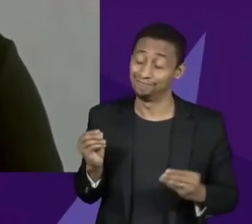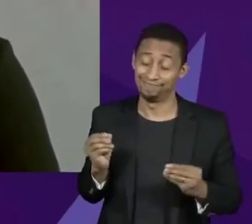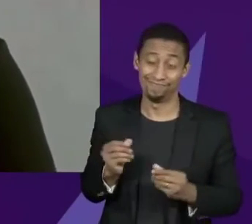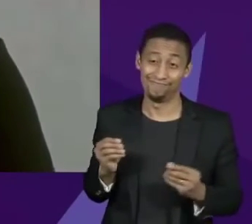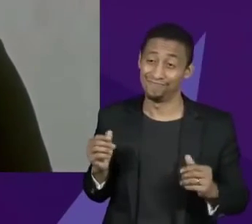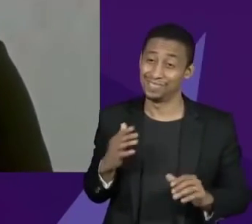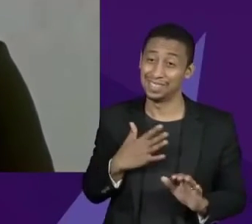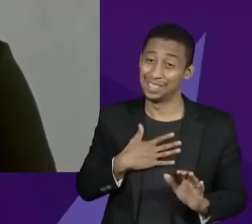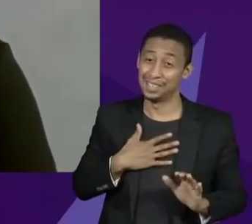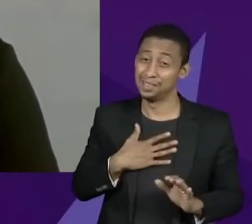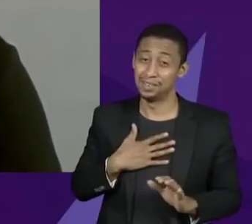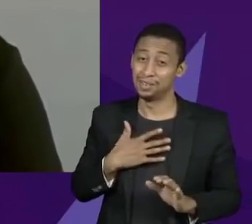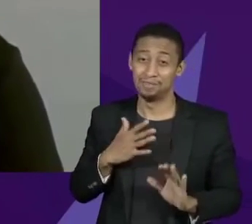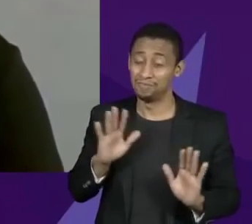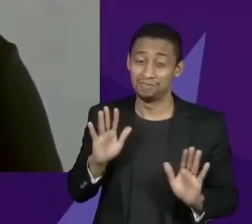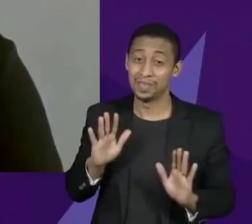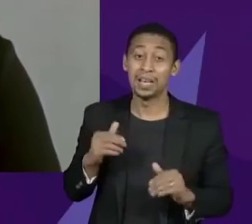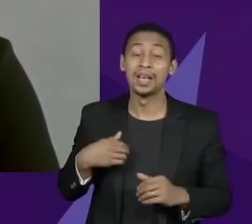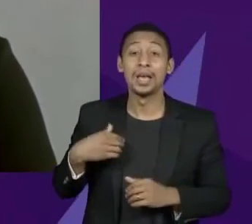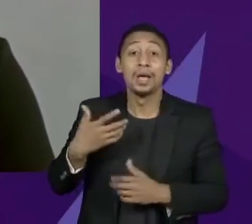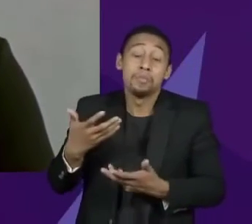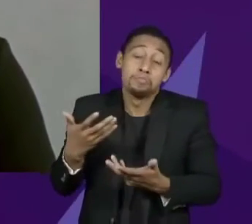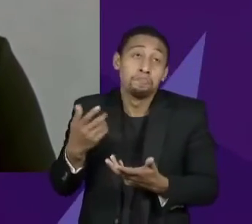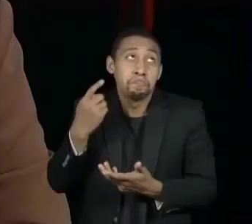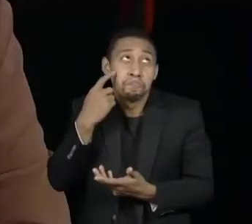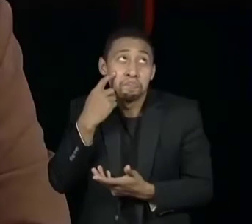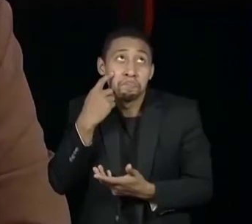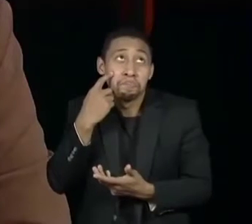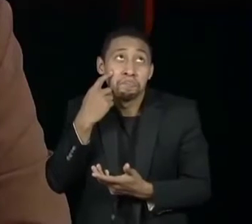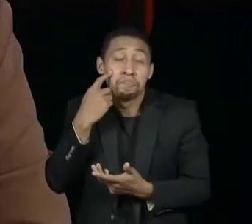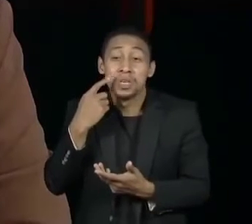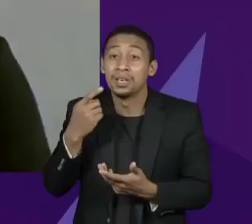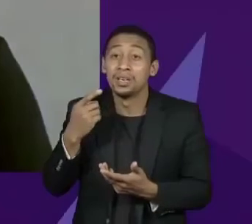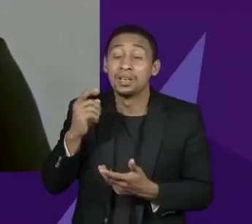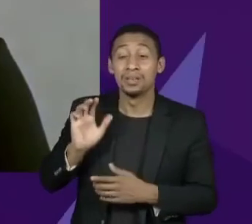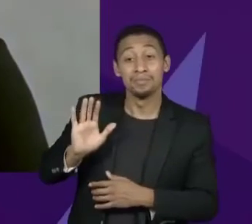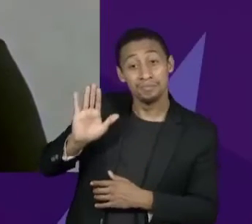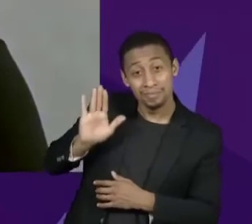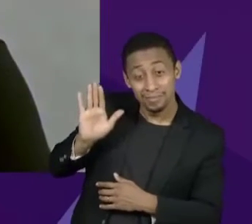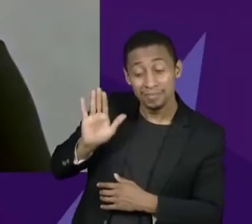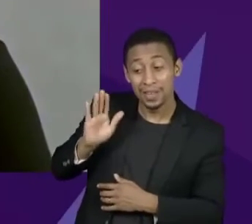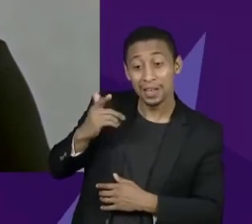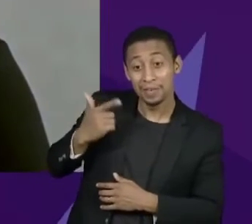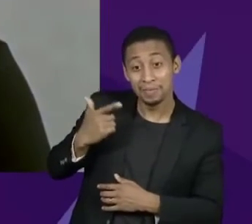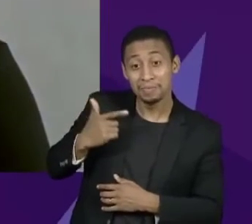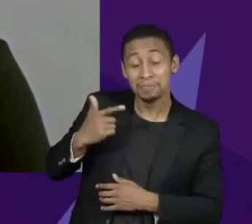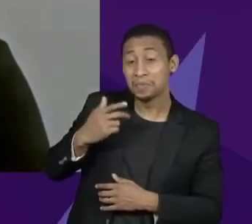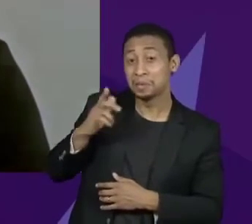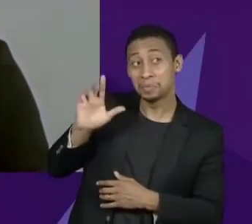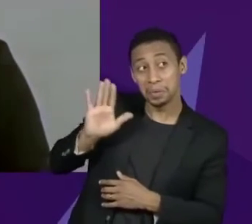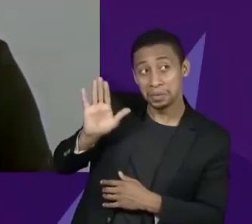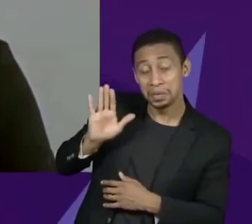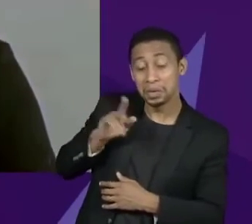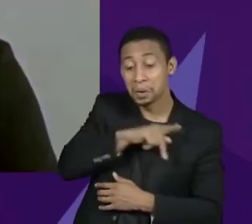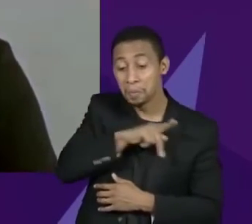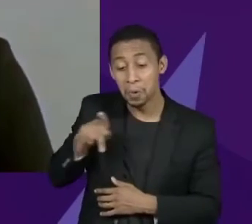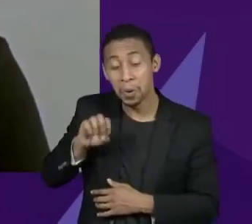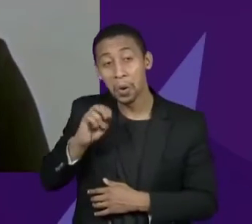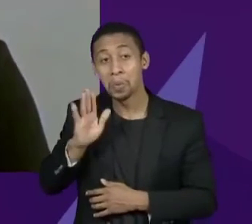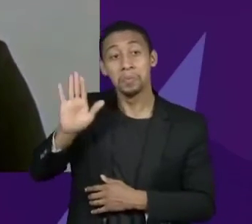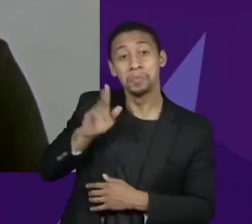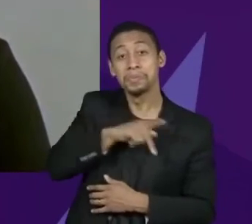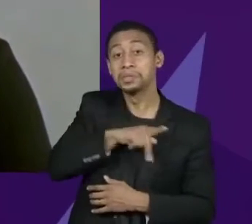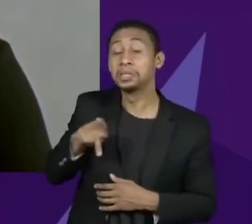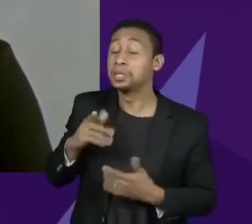eu não tenho uma pretensão de ser candidato, pré-candidato a vice-presidente da República. A gente tem que respeitar a todos, né? Fazer a crítica naquilo que a